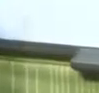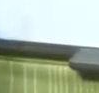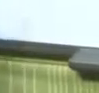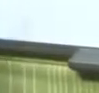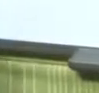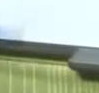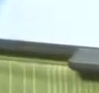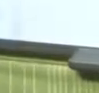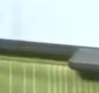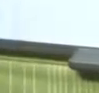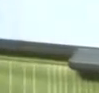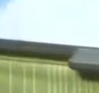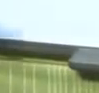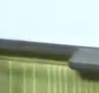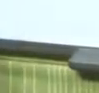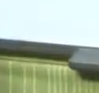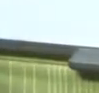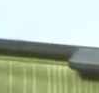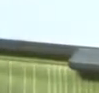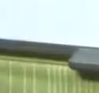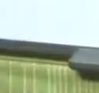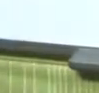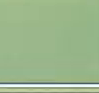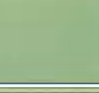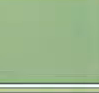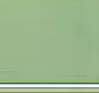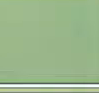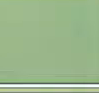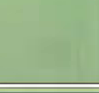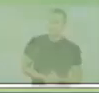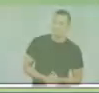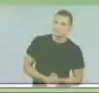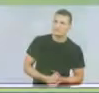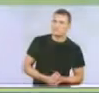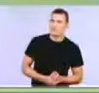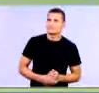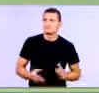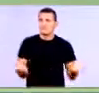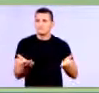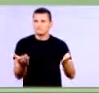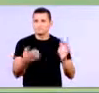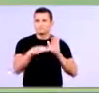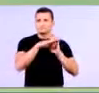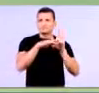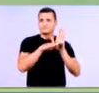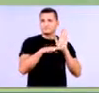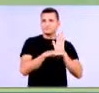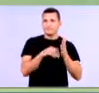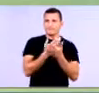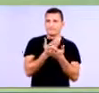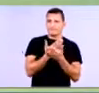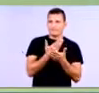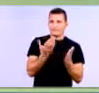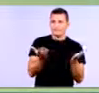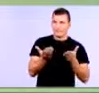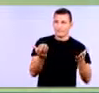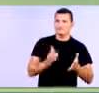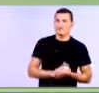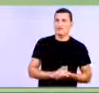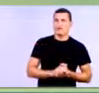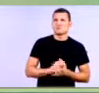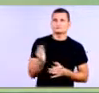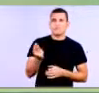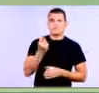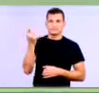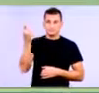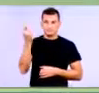apresentando aos senhores, né, sobre a nossa agenda da noite. Então, a primeira coisa que nós vamos trabalhar hoje